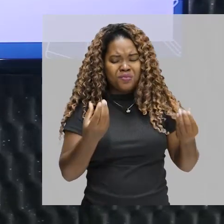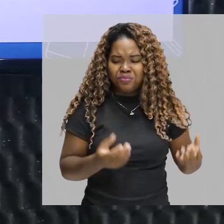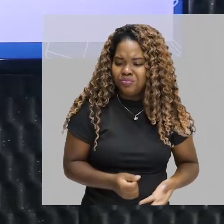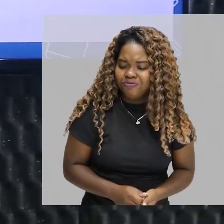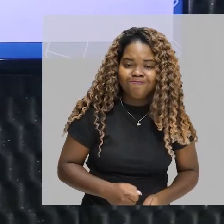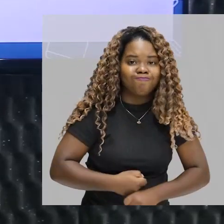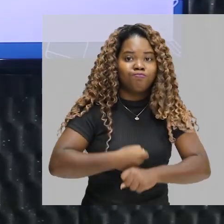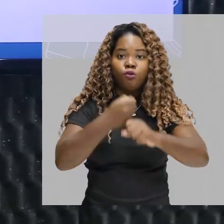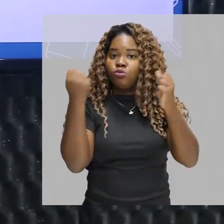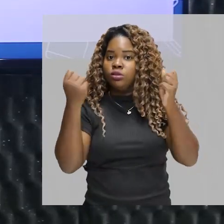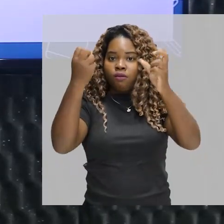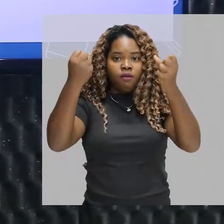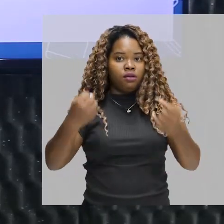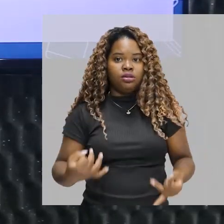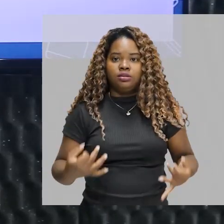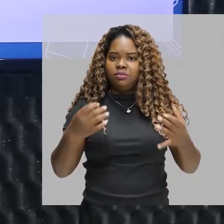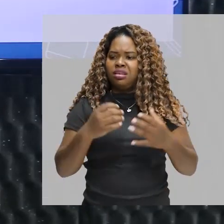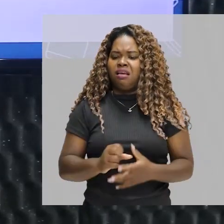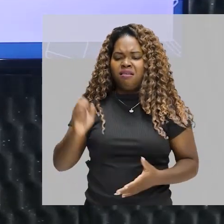para